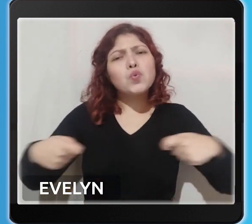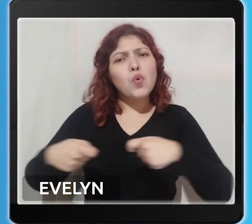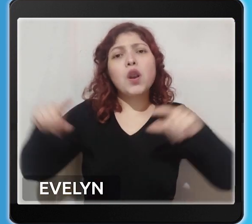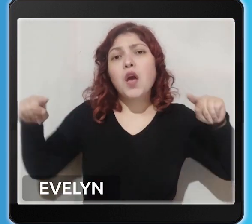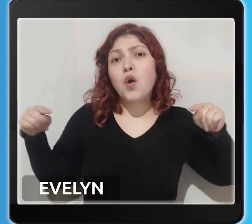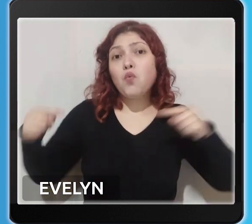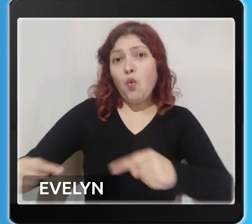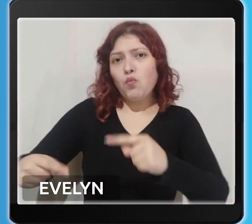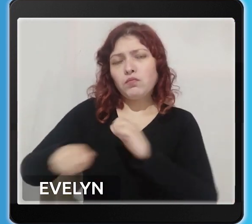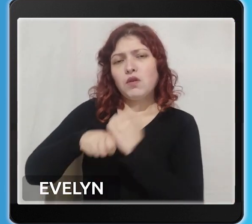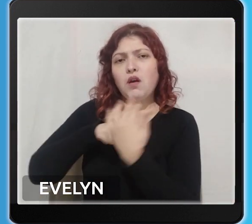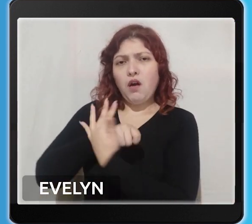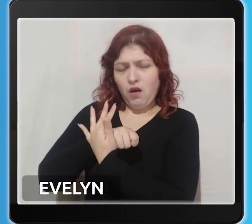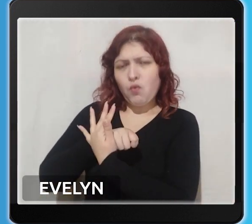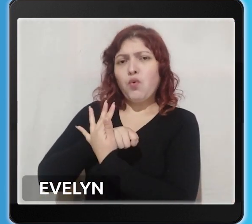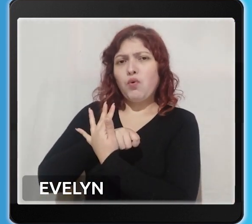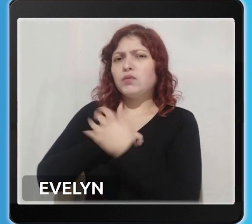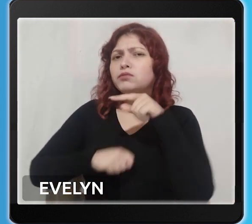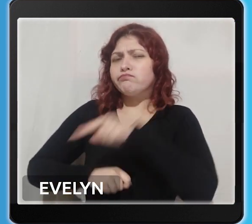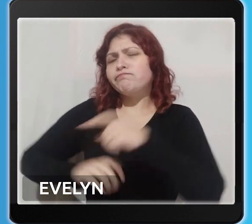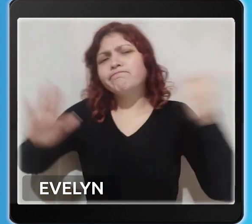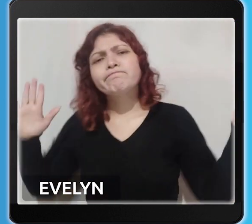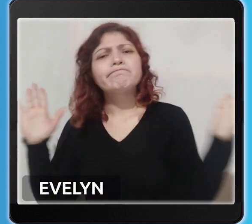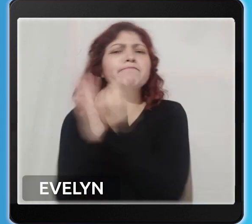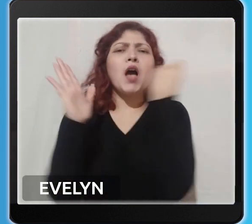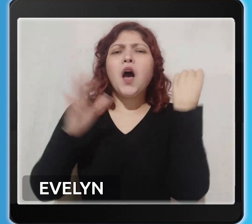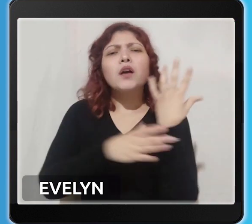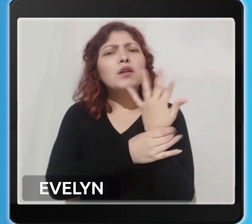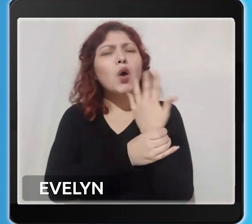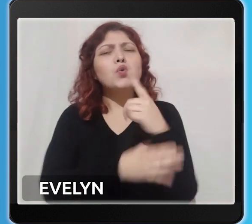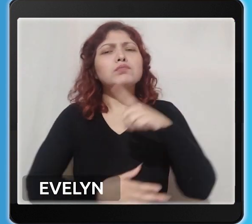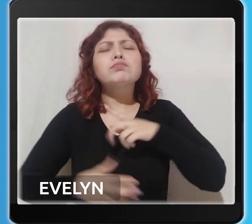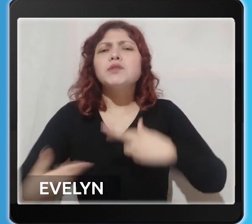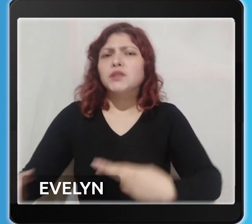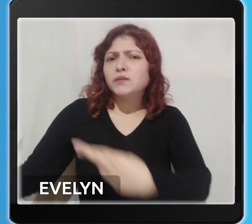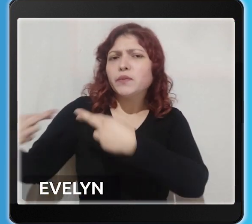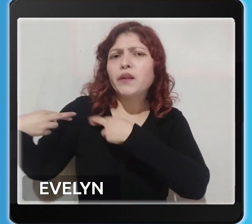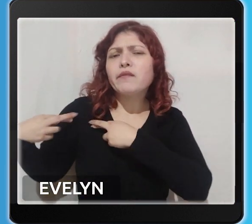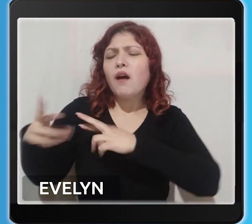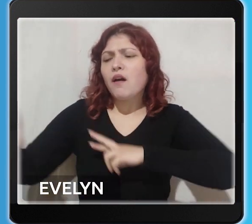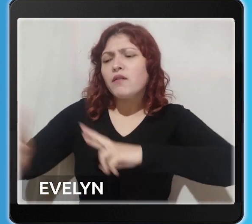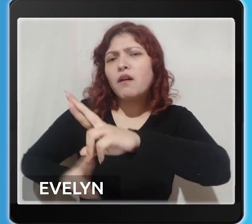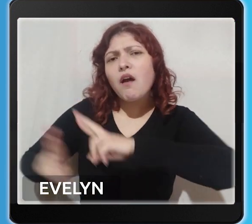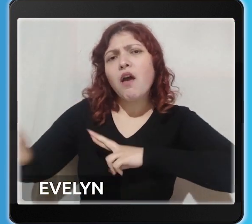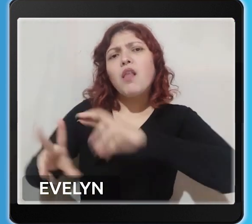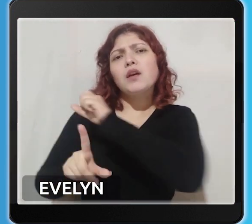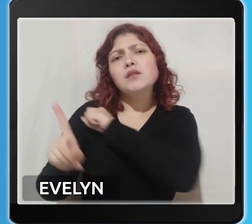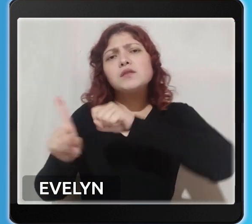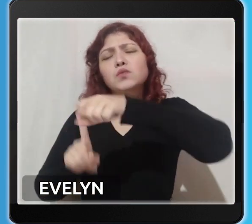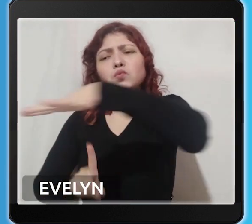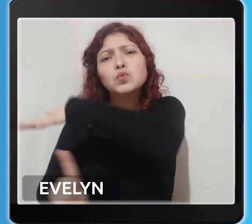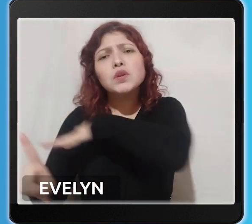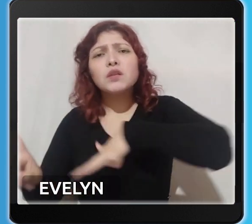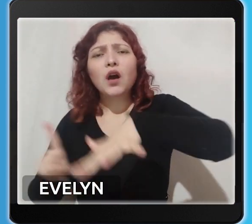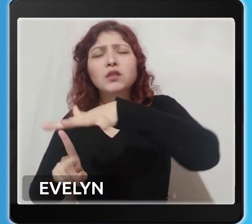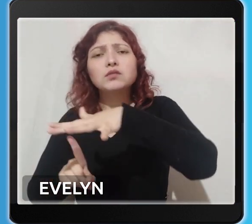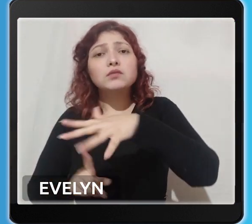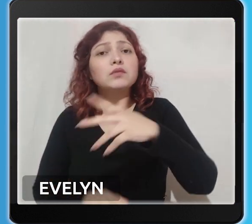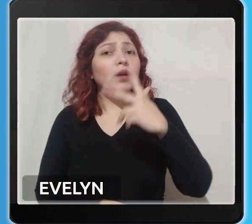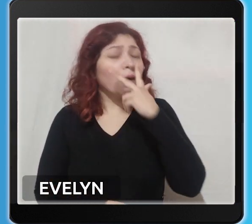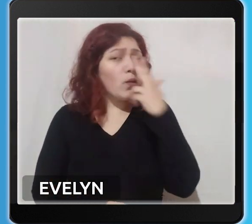comprometimento com a sociedade em geral também estará presente no Salão URGS 2021, um espaço